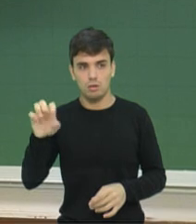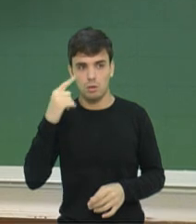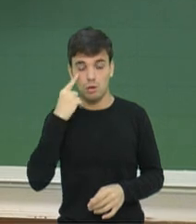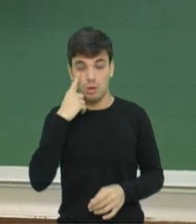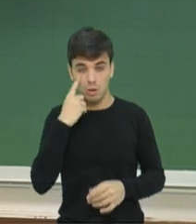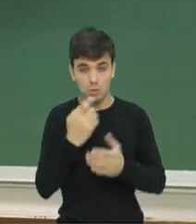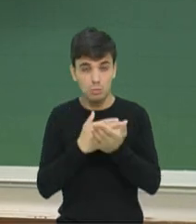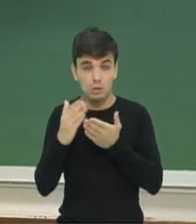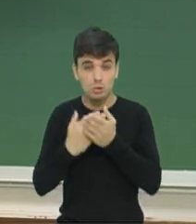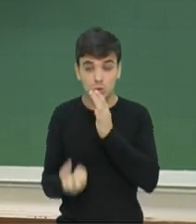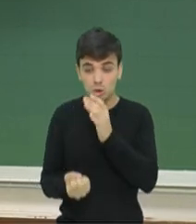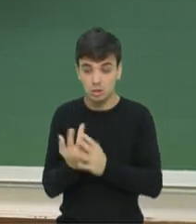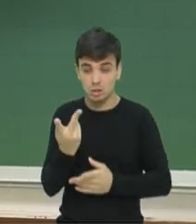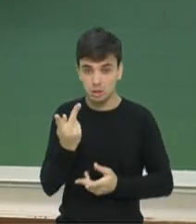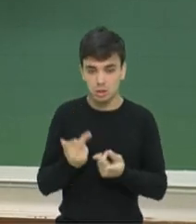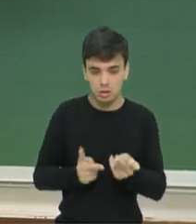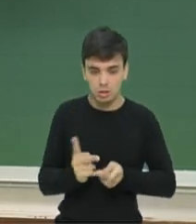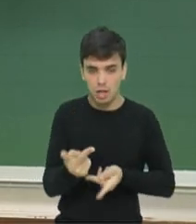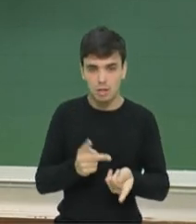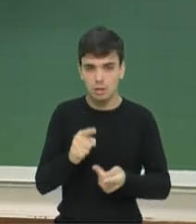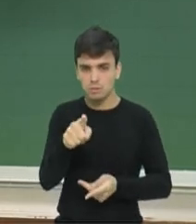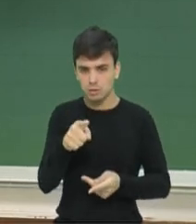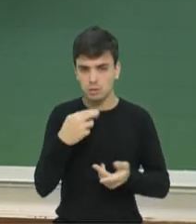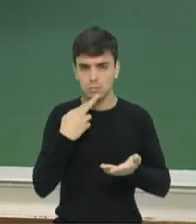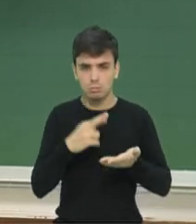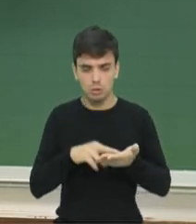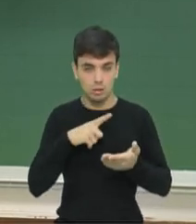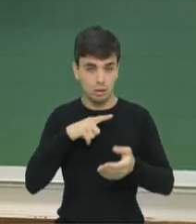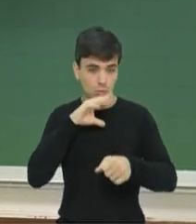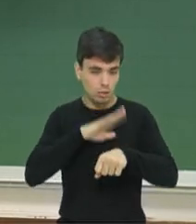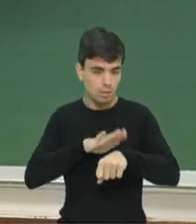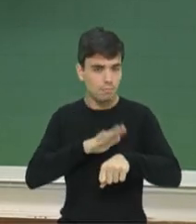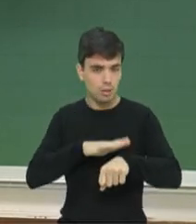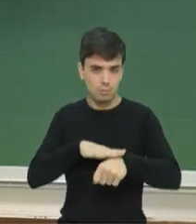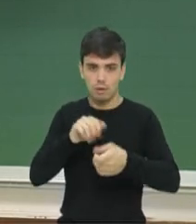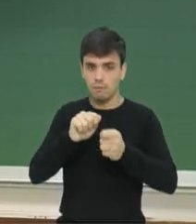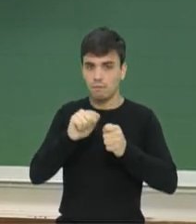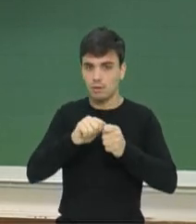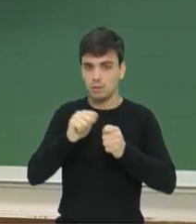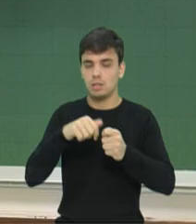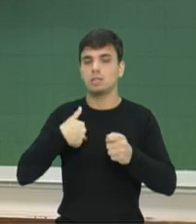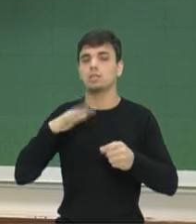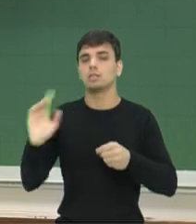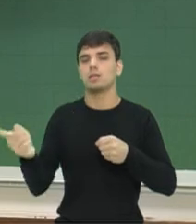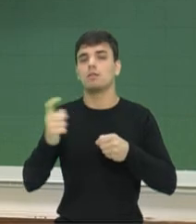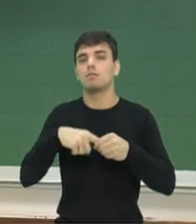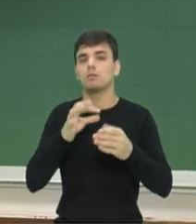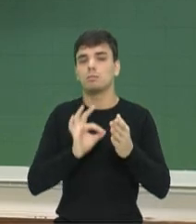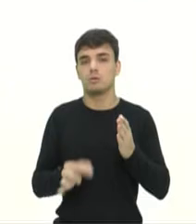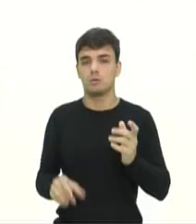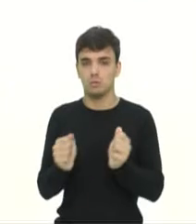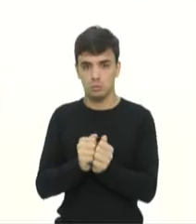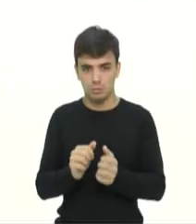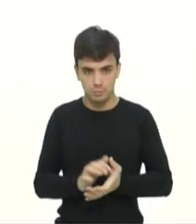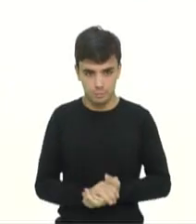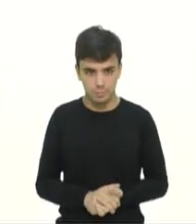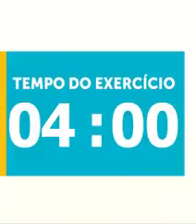vai definir esta modalidade. Vão ter um tempinho para realizar esse exercício também. Já já nós voltamos com a correção.